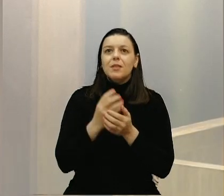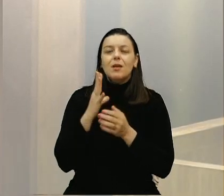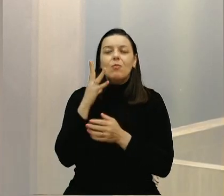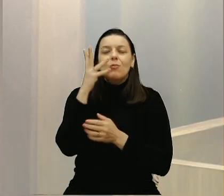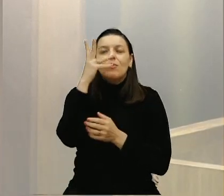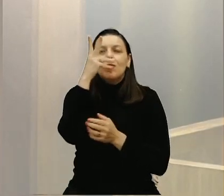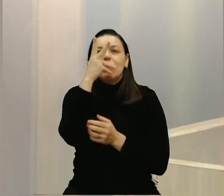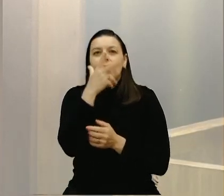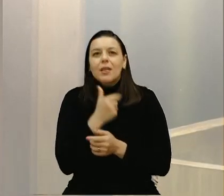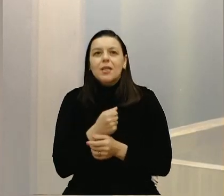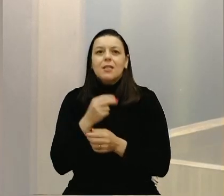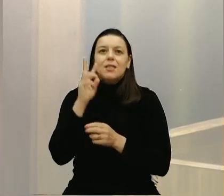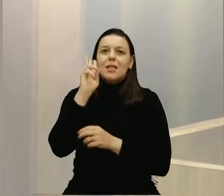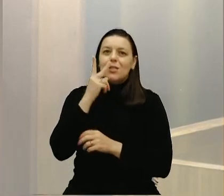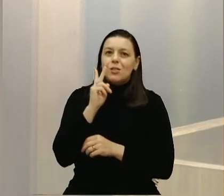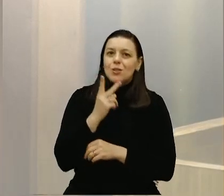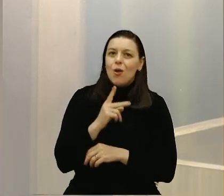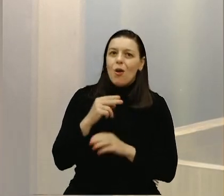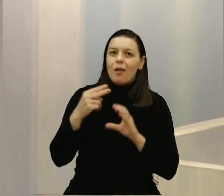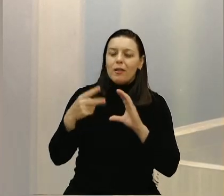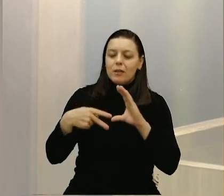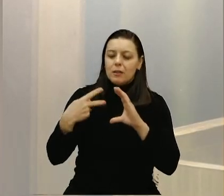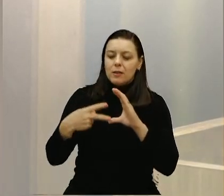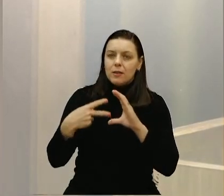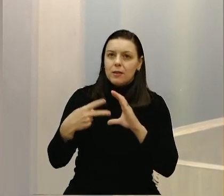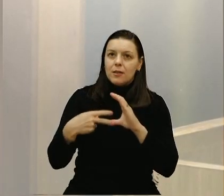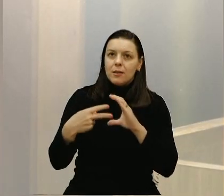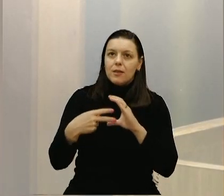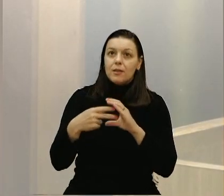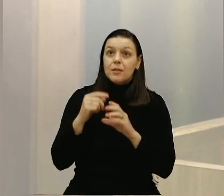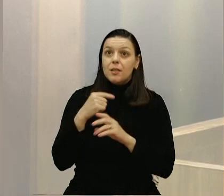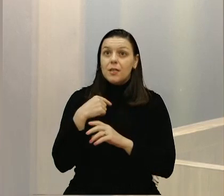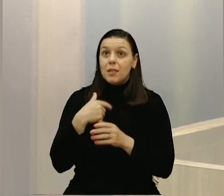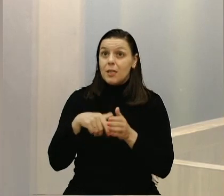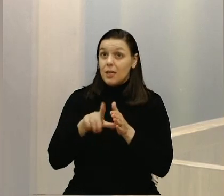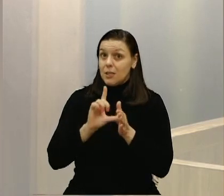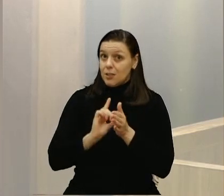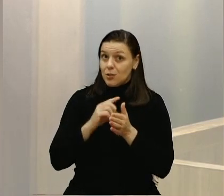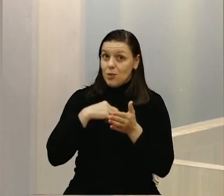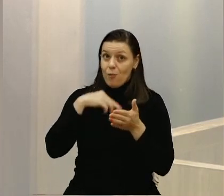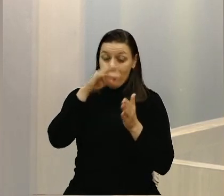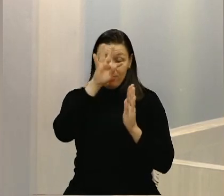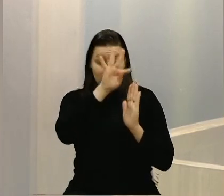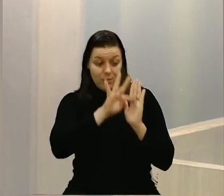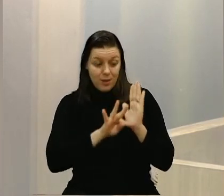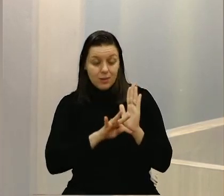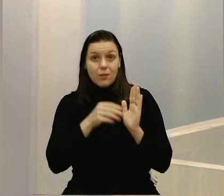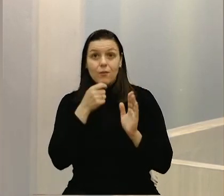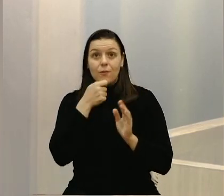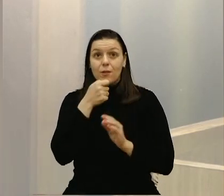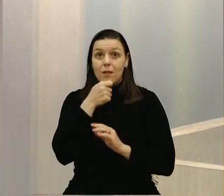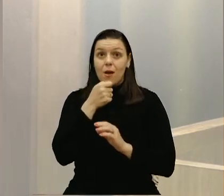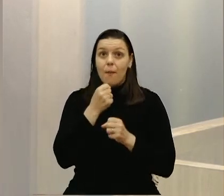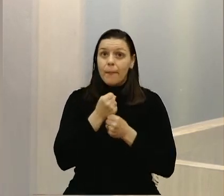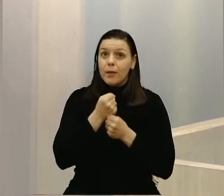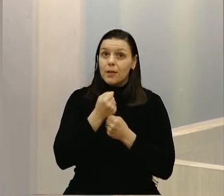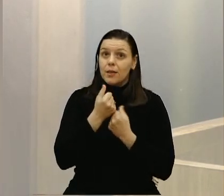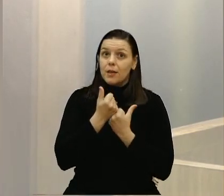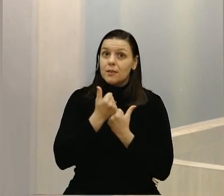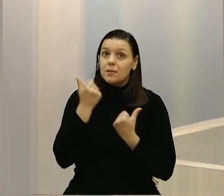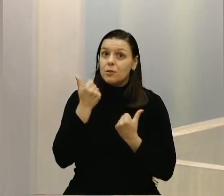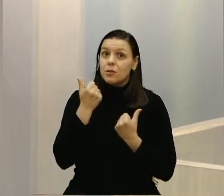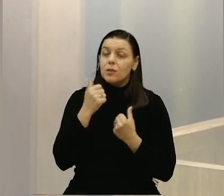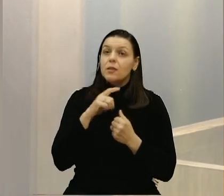bonita, né, dessa casa. E antes nós preparávamos o texto, eu falava com a minha assessoria, eu dizia que,